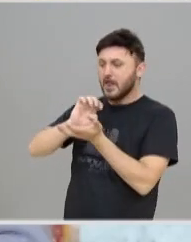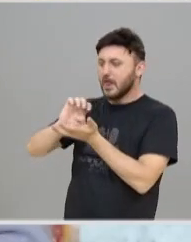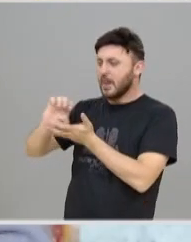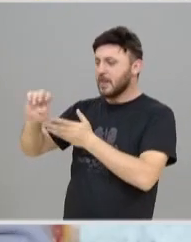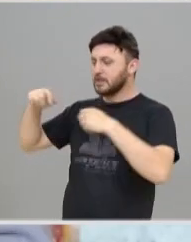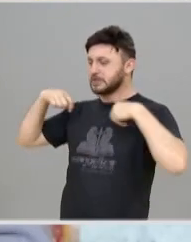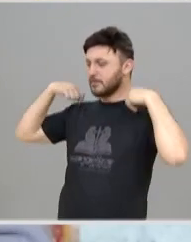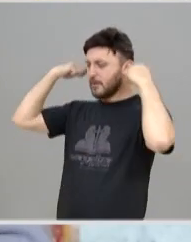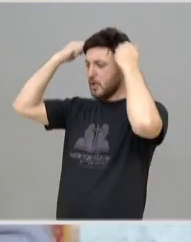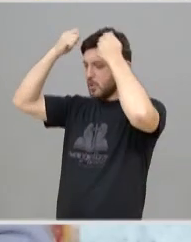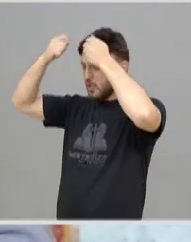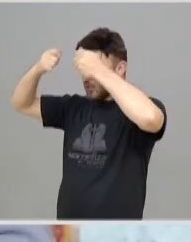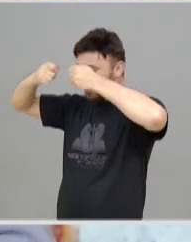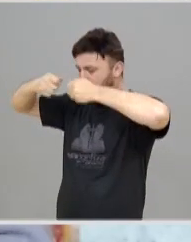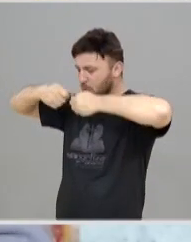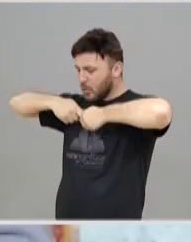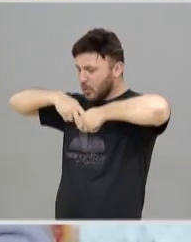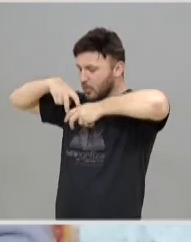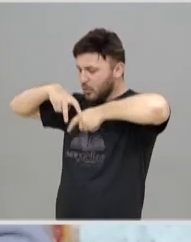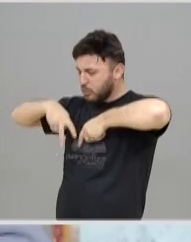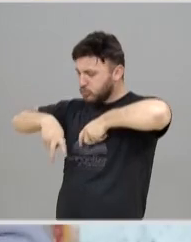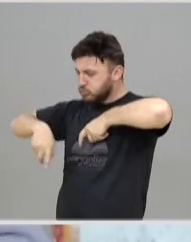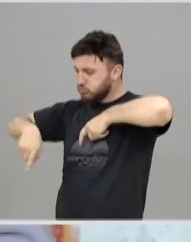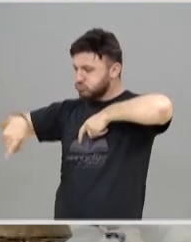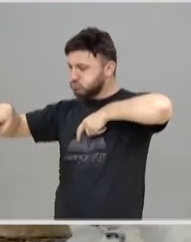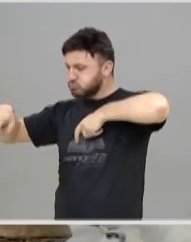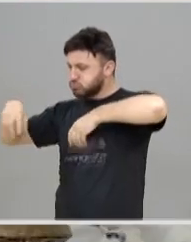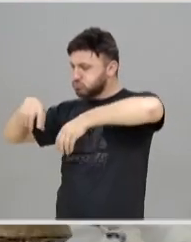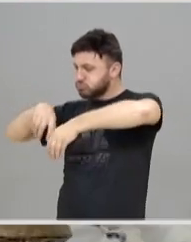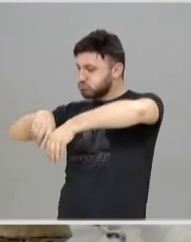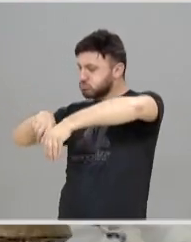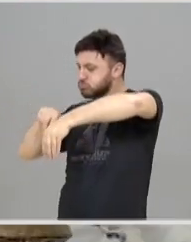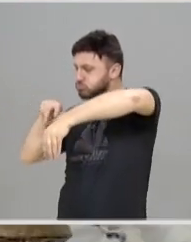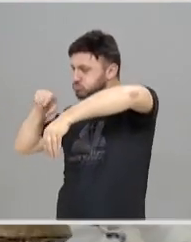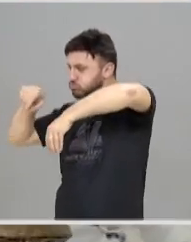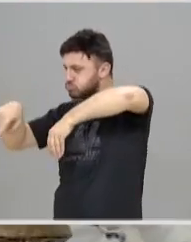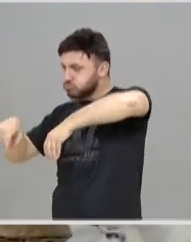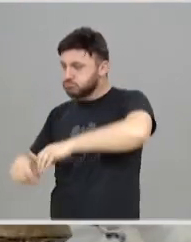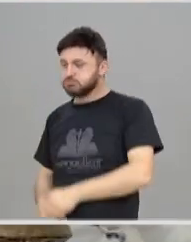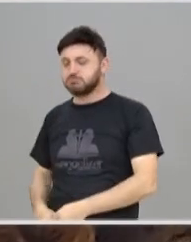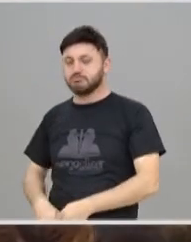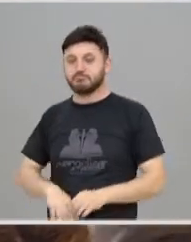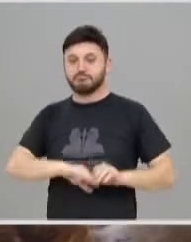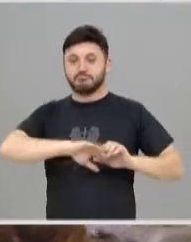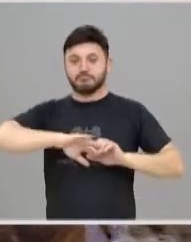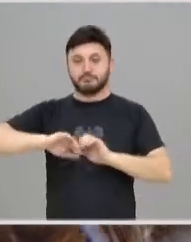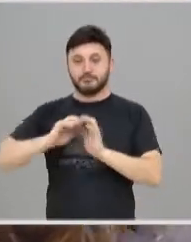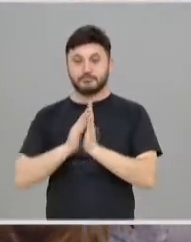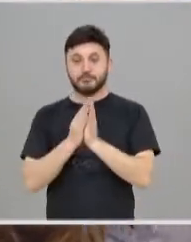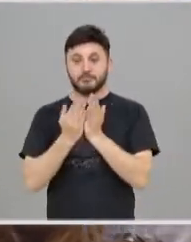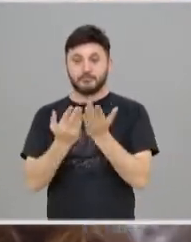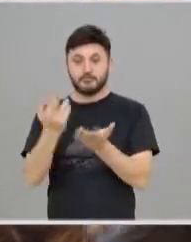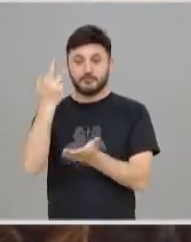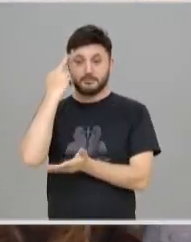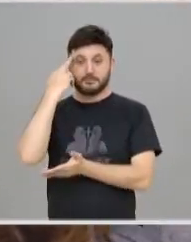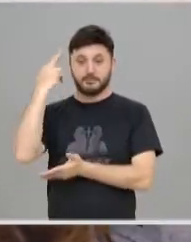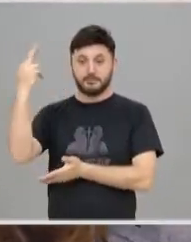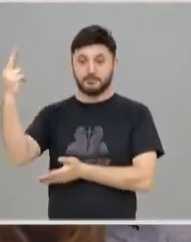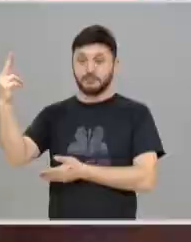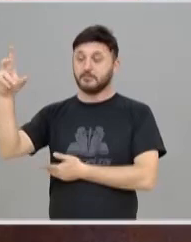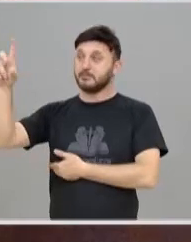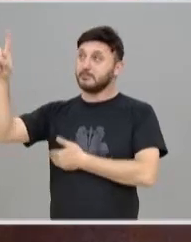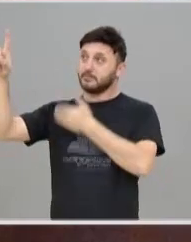manto, saiu e pôs-se à entrada da gruta. Palavra do Senhor. Graças a